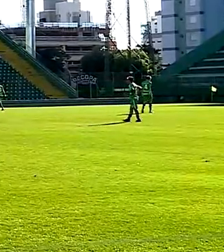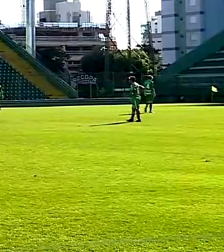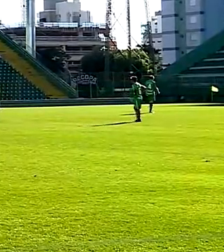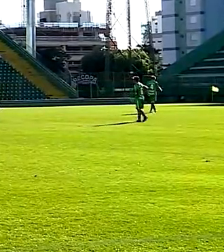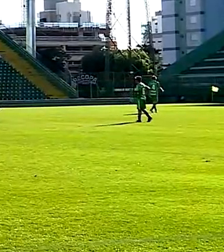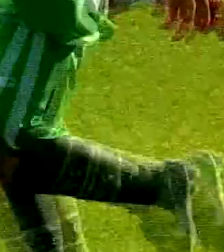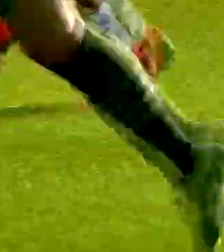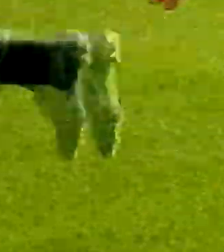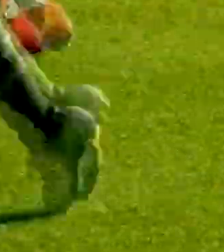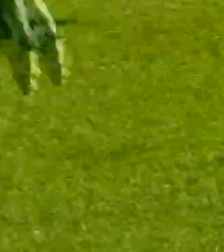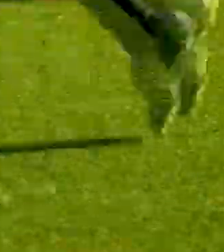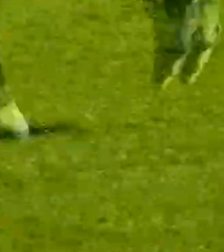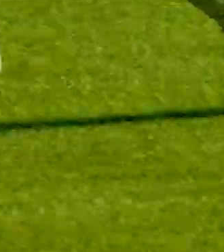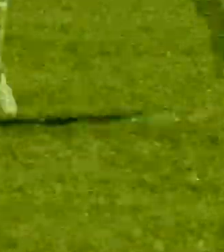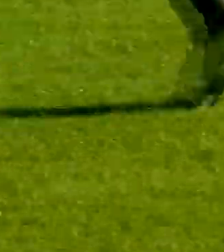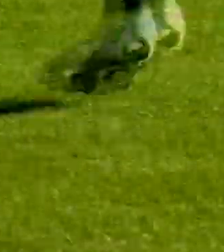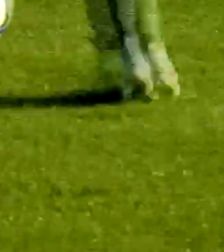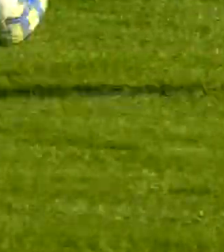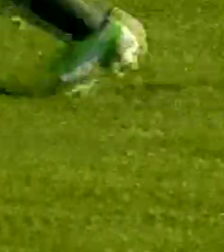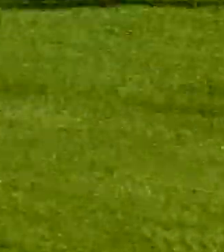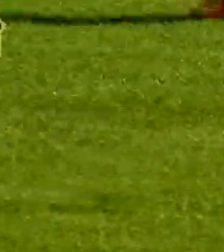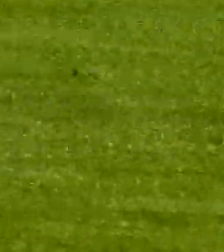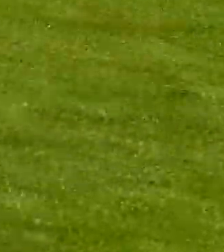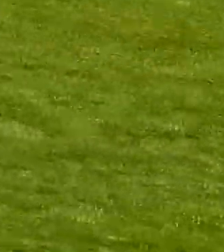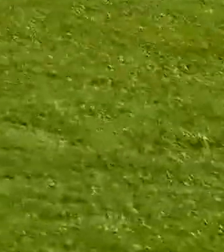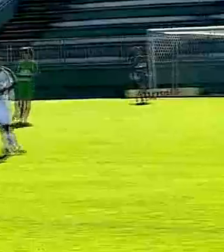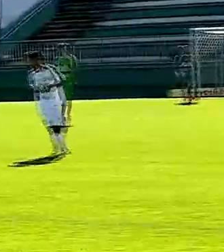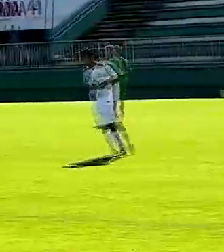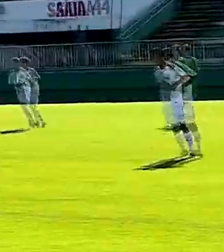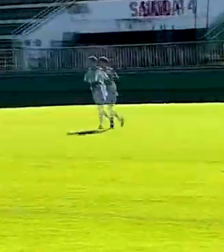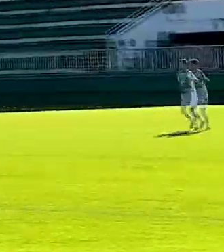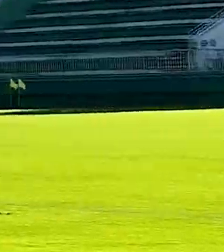Transcrição Legendas Pedro Negri